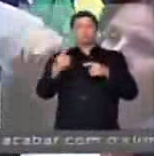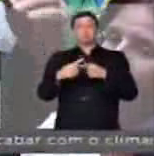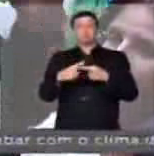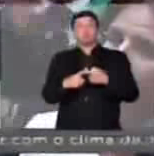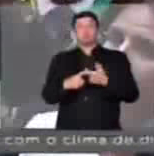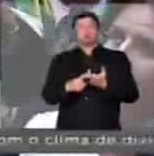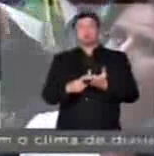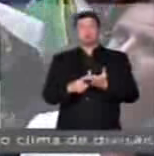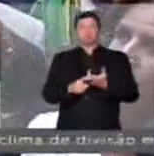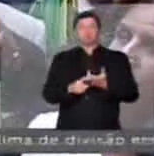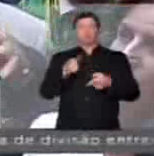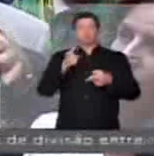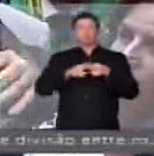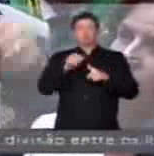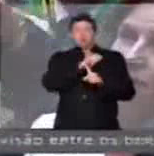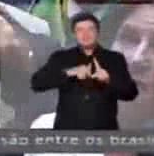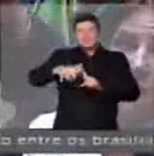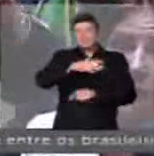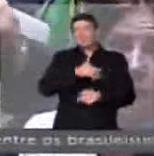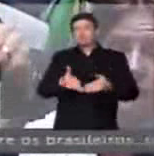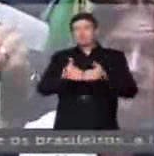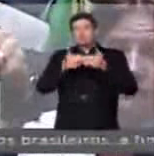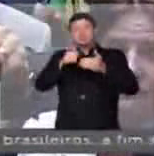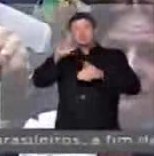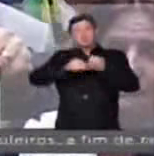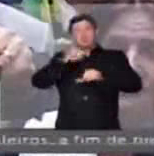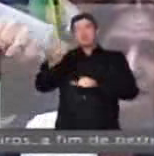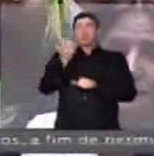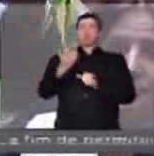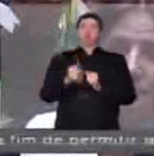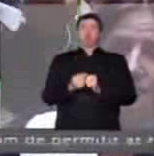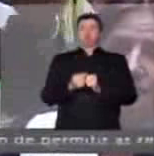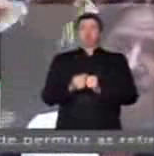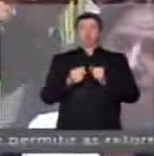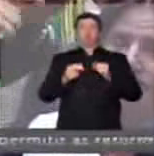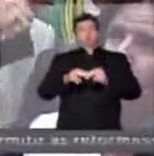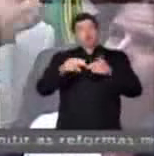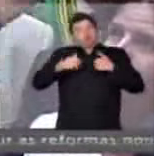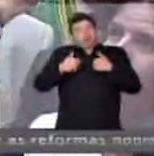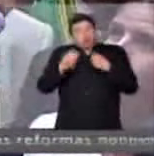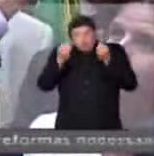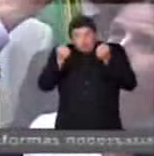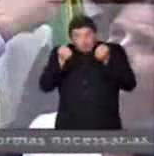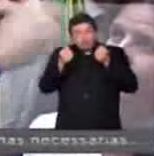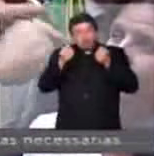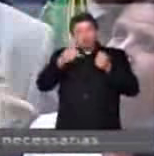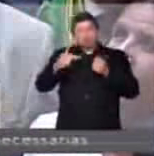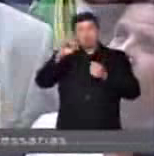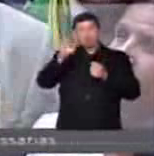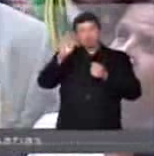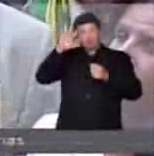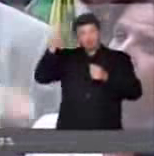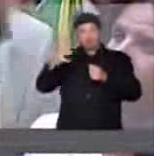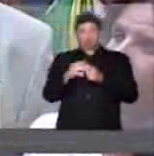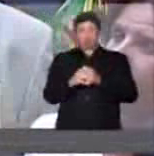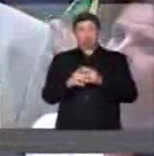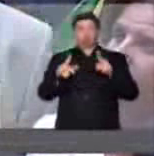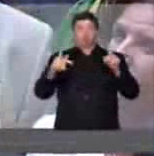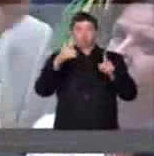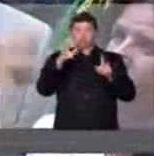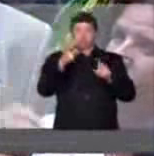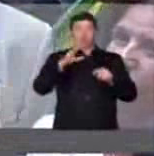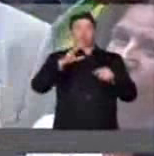Primeiro, pelo clamor da sociedade, que é pela mudança. E por isso eu tentei ver se o PDT abria a questão.